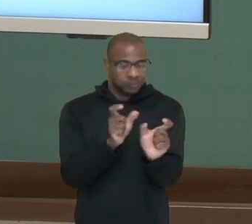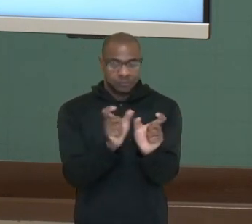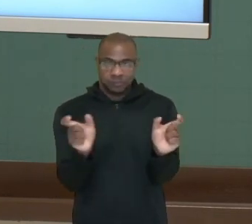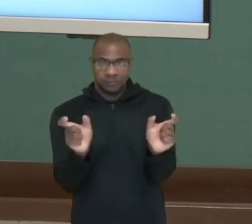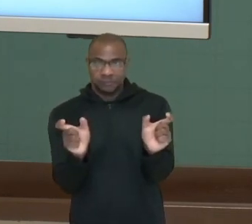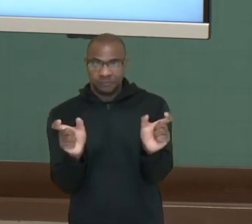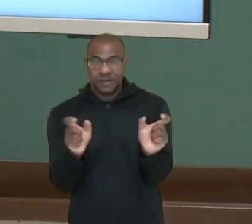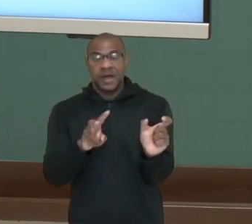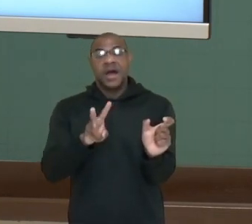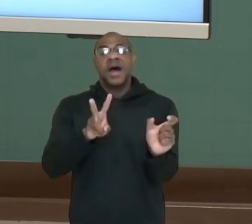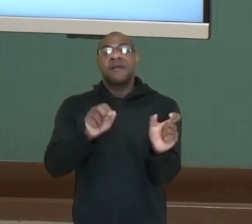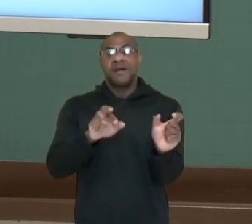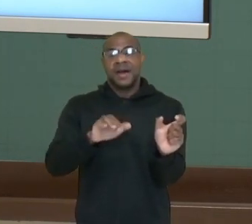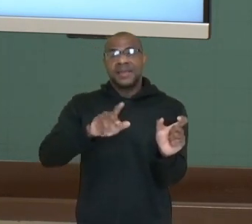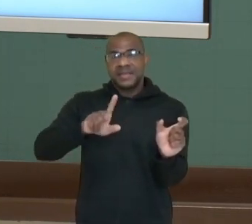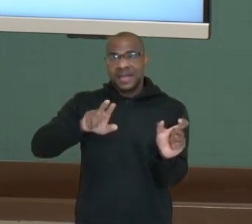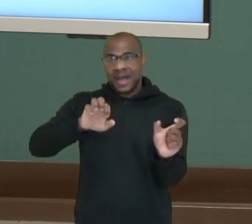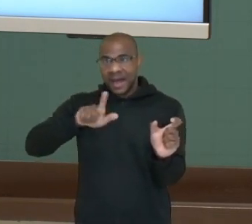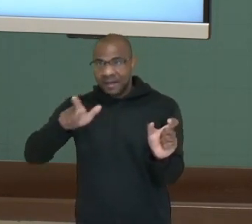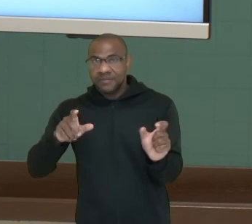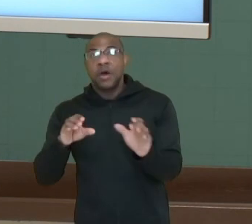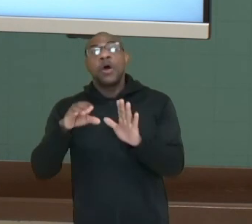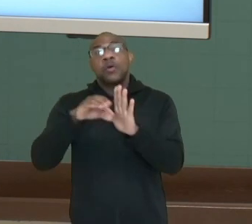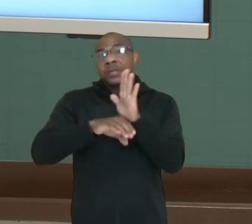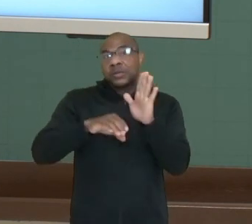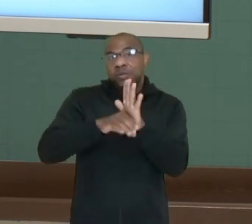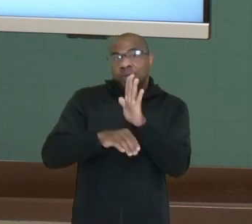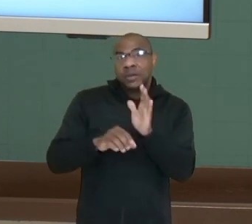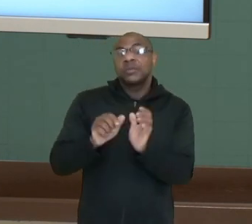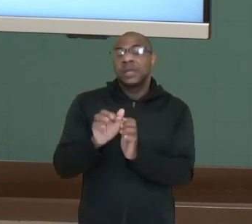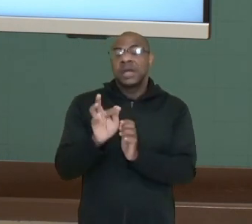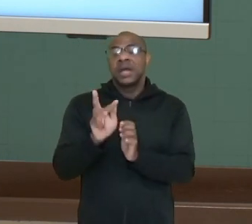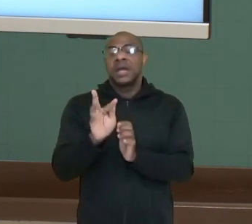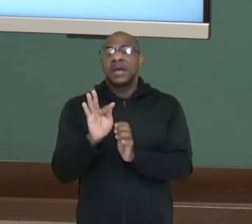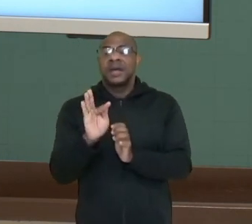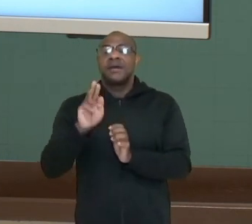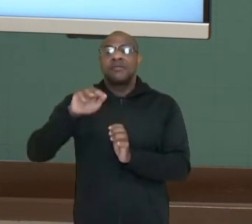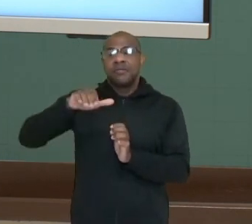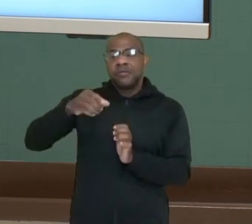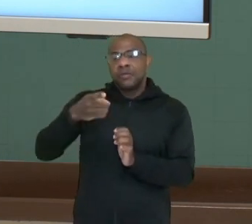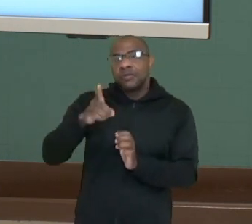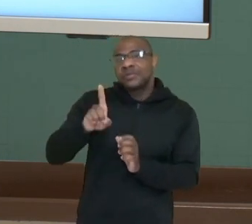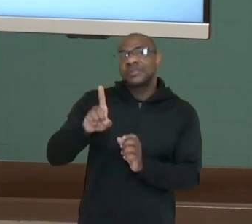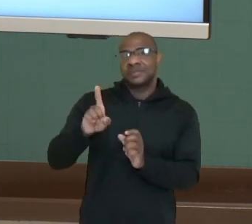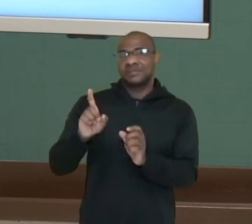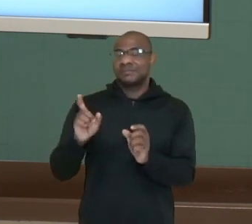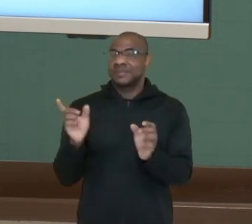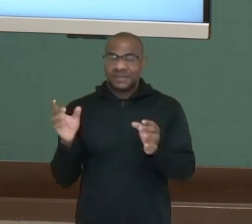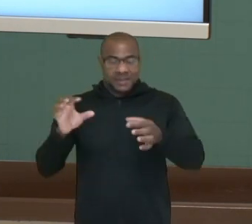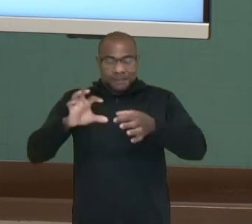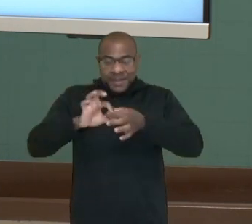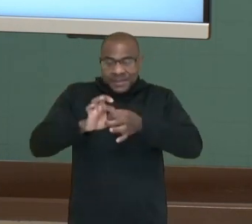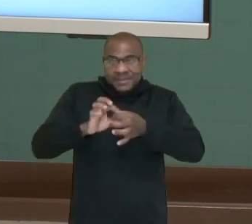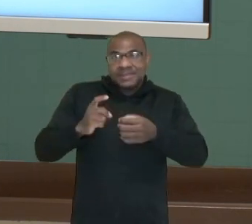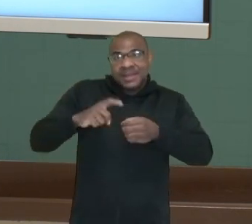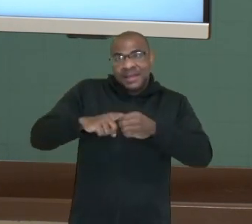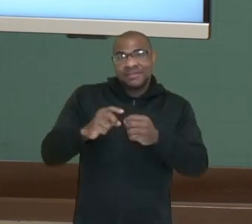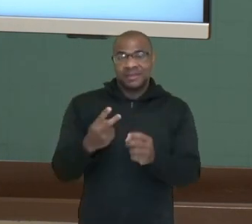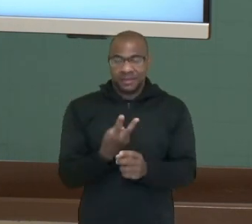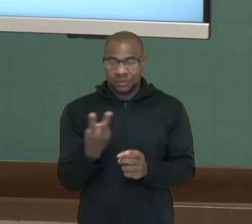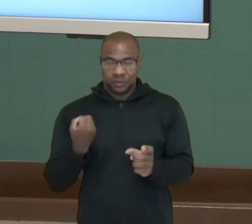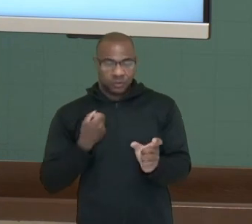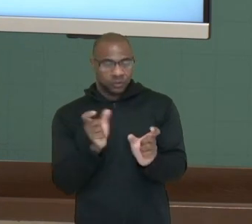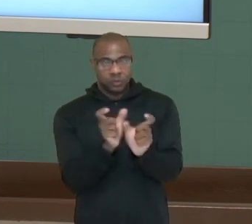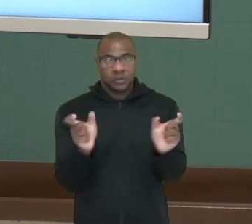variáveis. Conceituamos função matemática, que é a relação de dependência entre essas duas grandezas, e identificamos o conjunto domínio